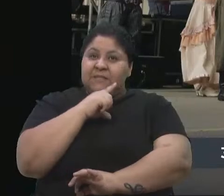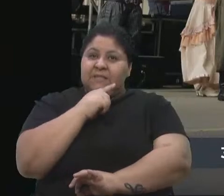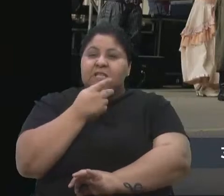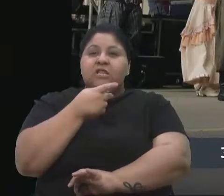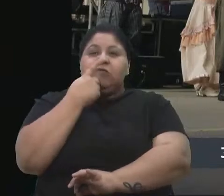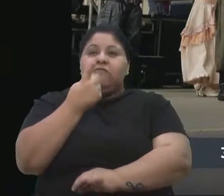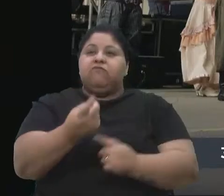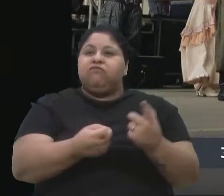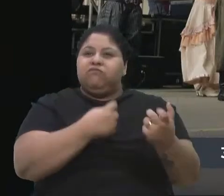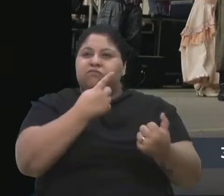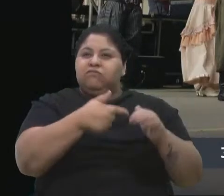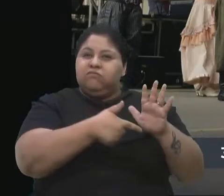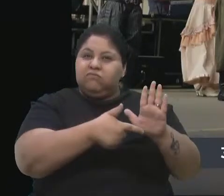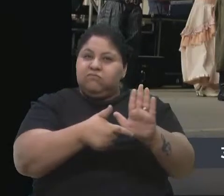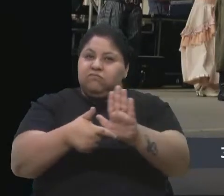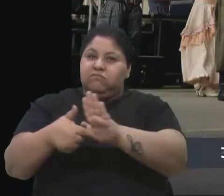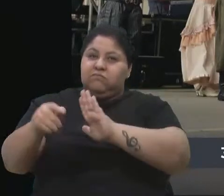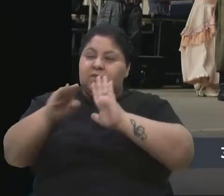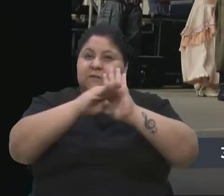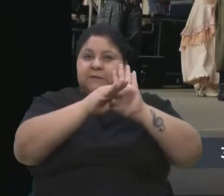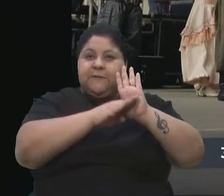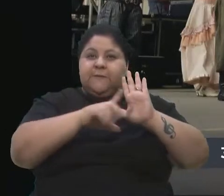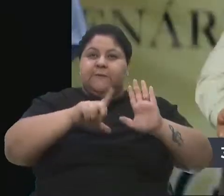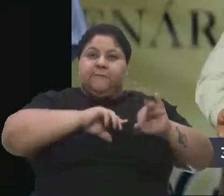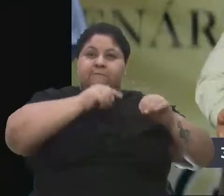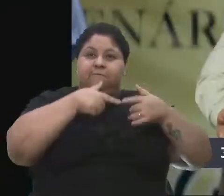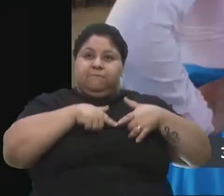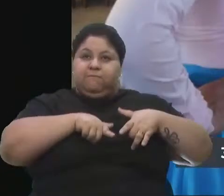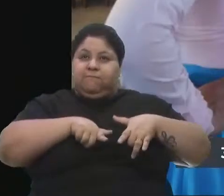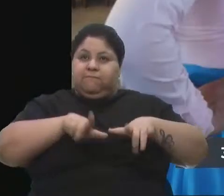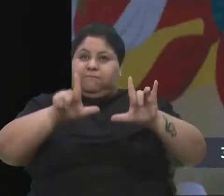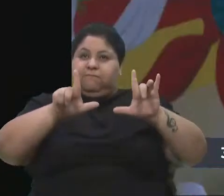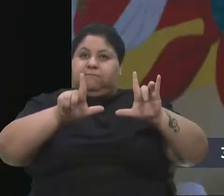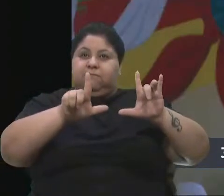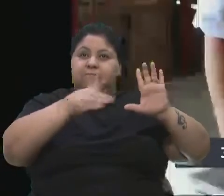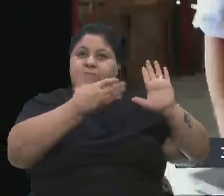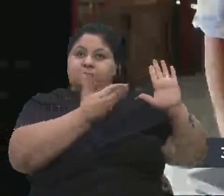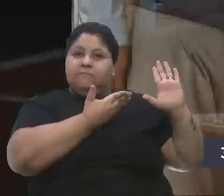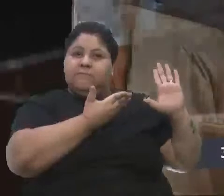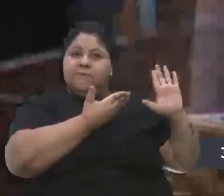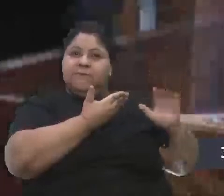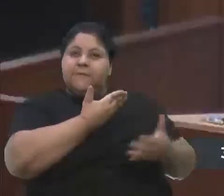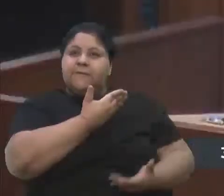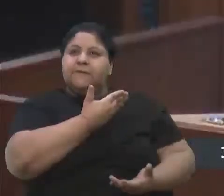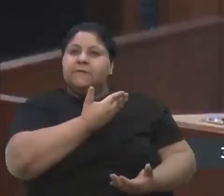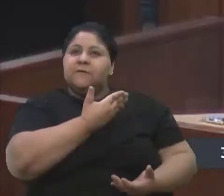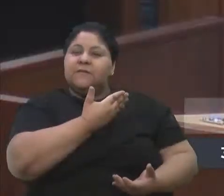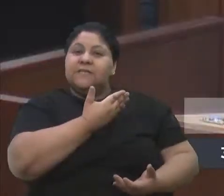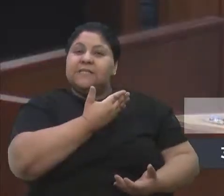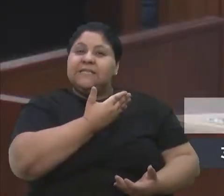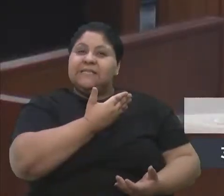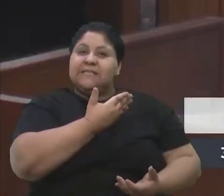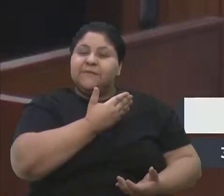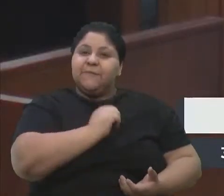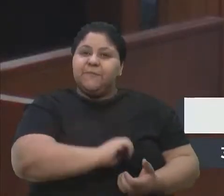da programação. A gente tem uma tela até para quem está... Vamos ver. Aí.